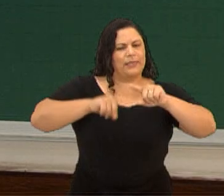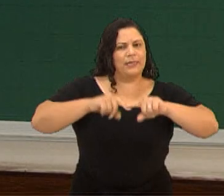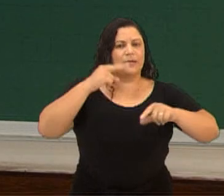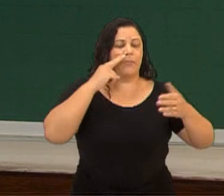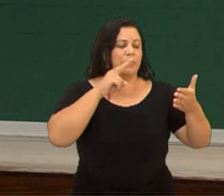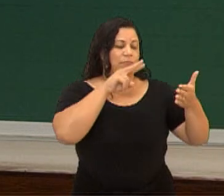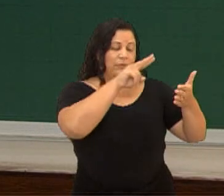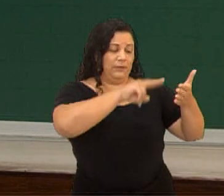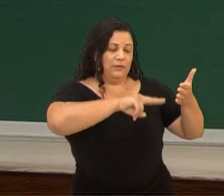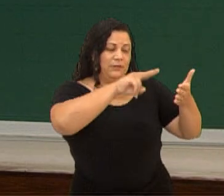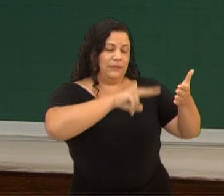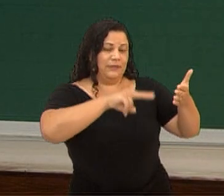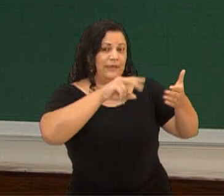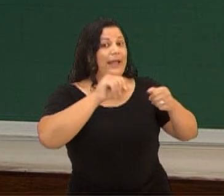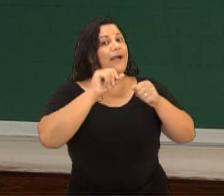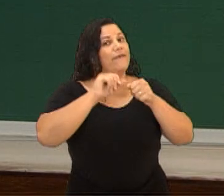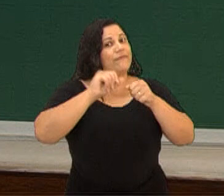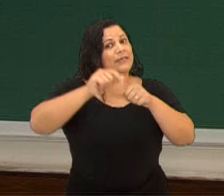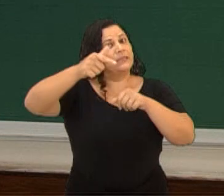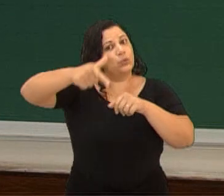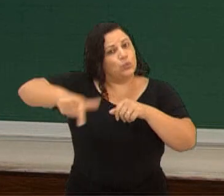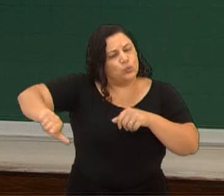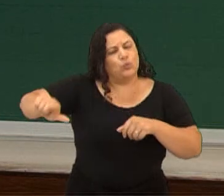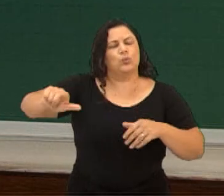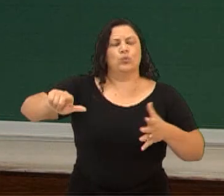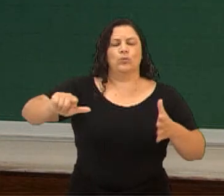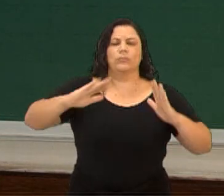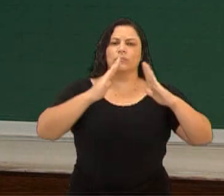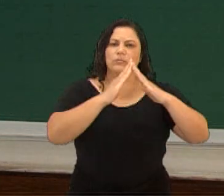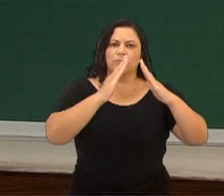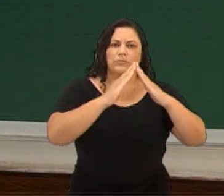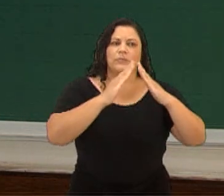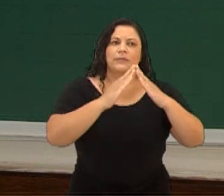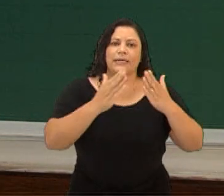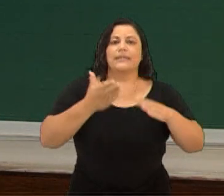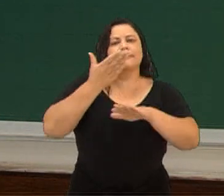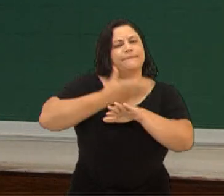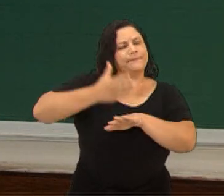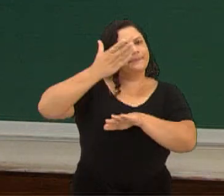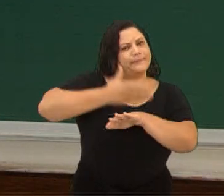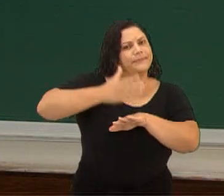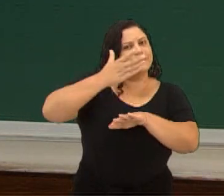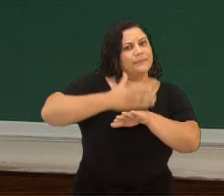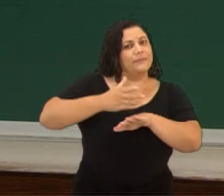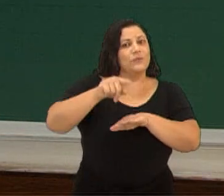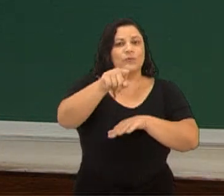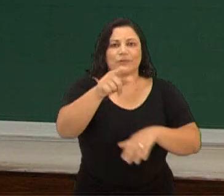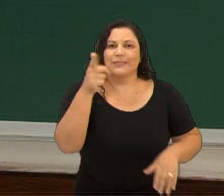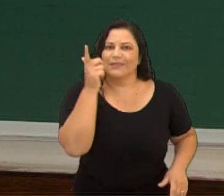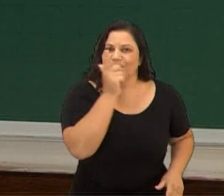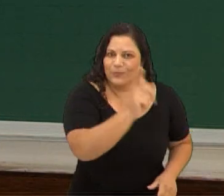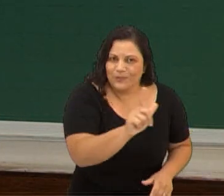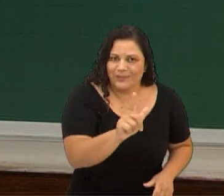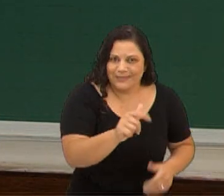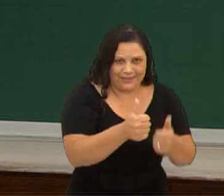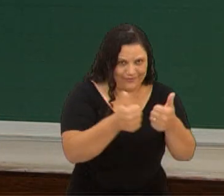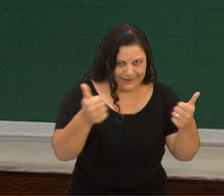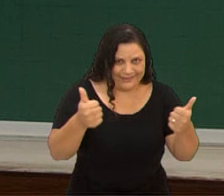consultarem, refaçam, meus amores, essas continhas em casa. É fazendo e treinando que vocês conseguem.